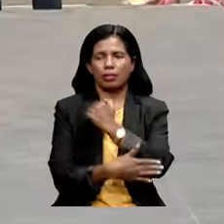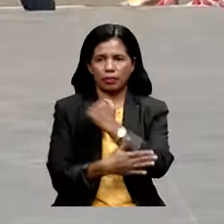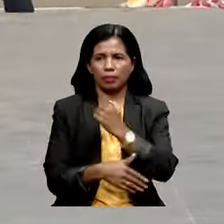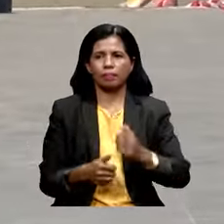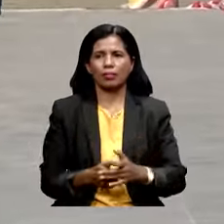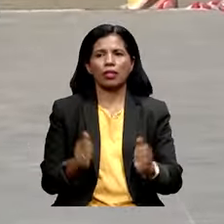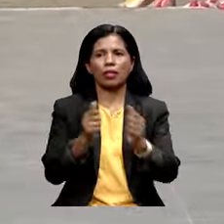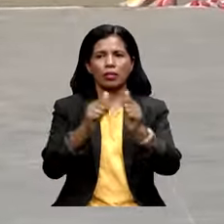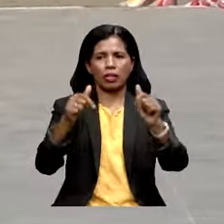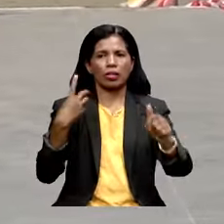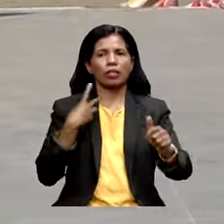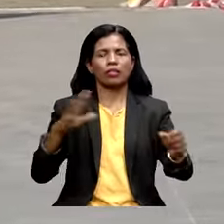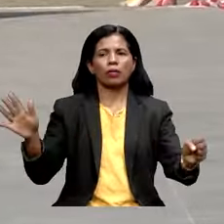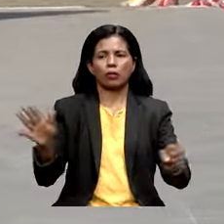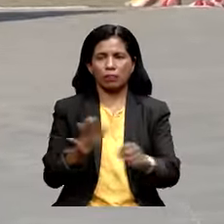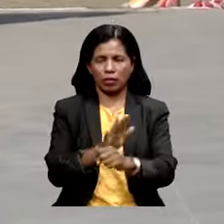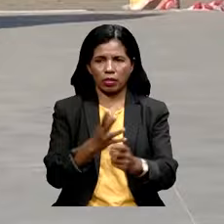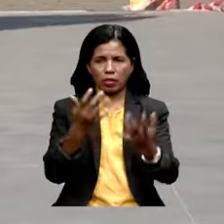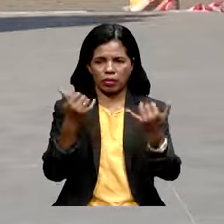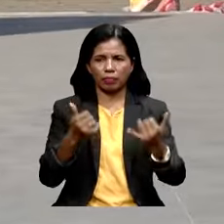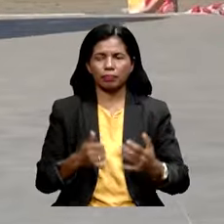Hoje também está completa da DAO